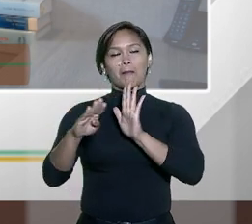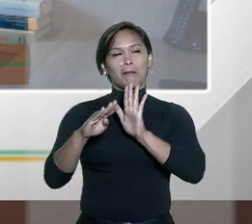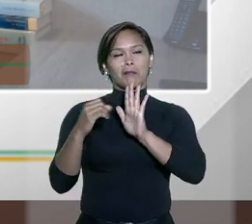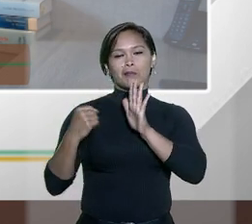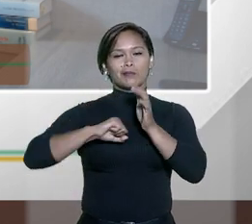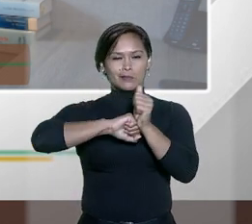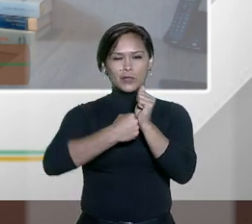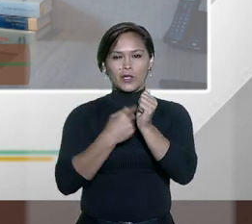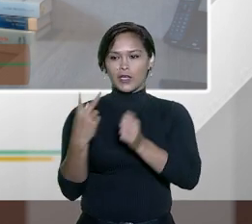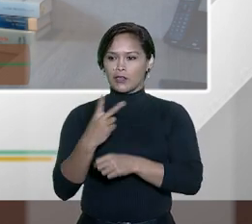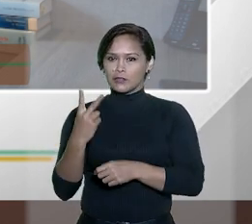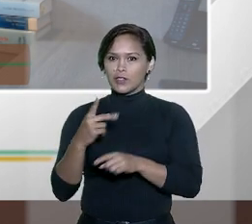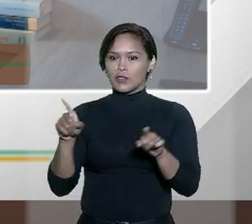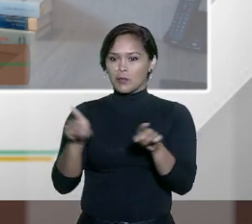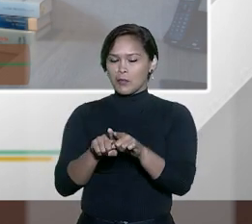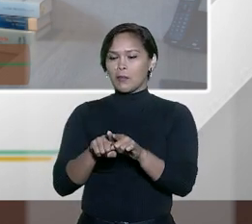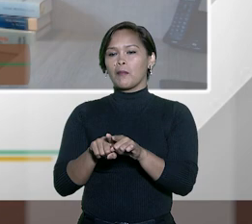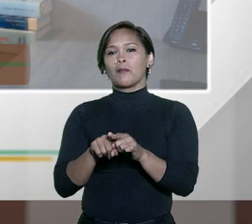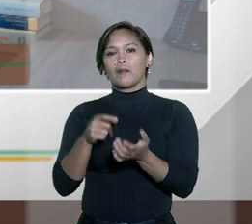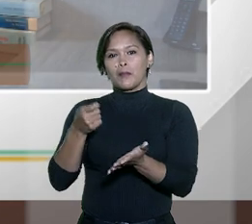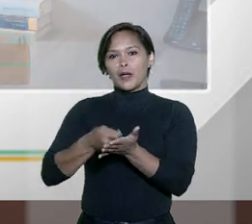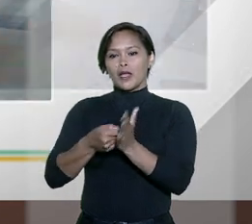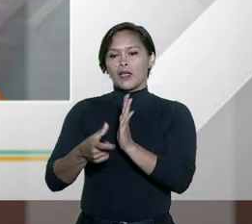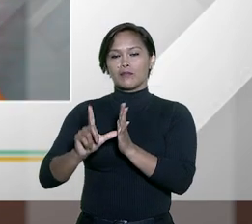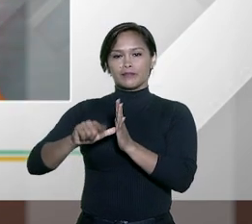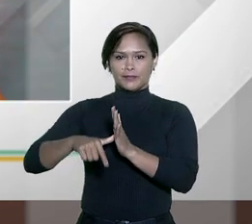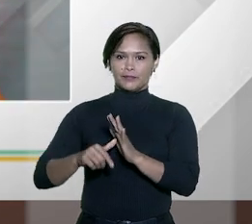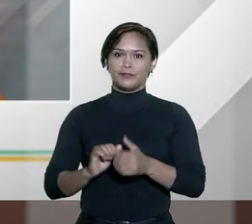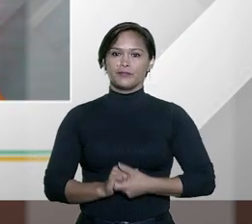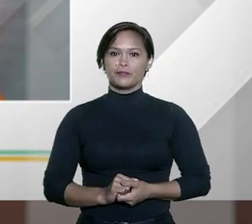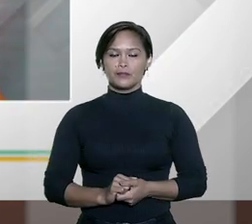valores justamente para pagar os precatórios em atraso.